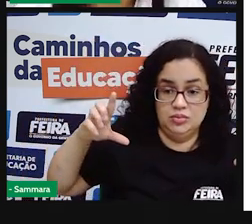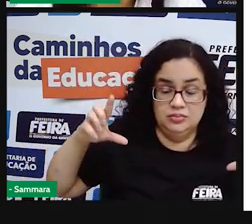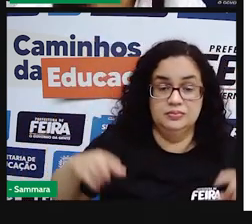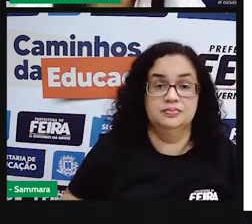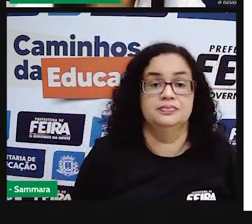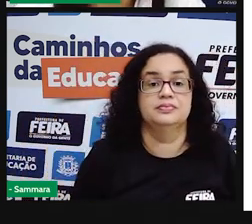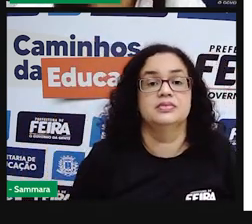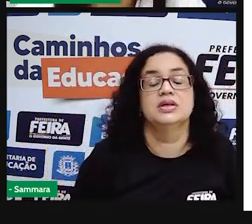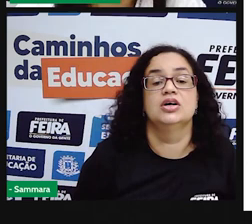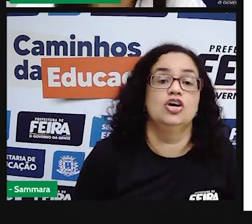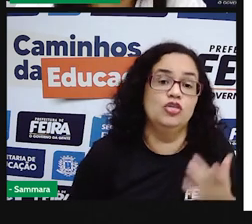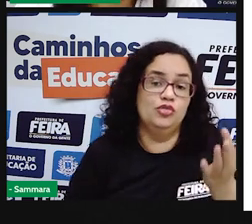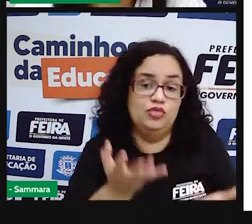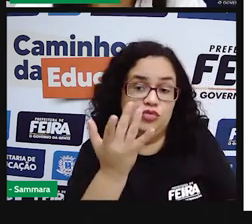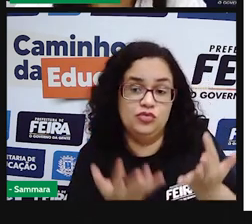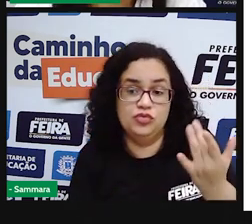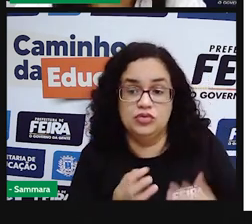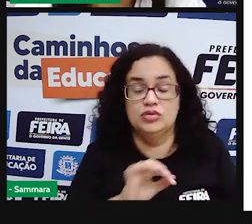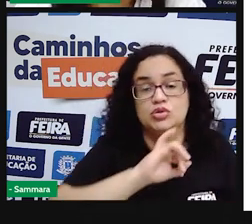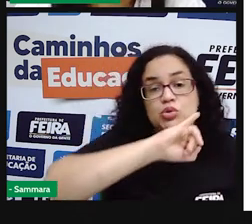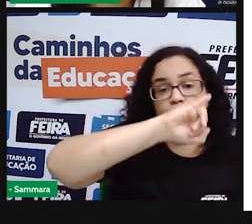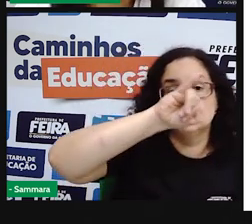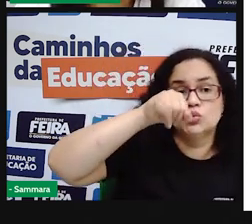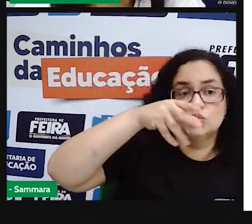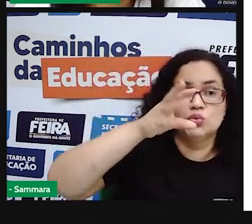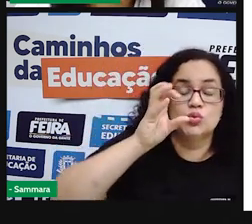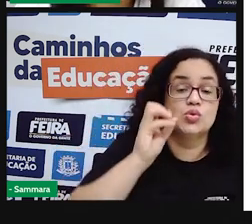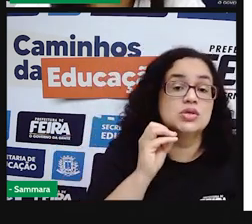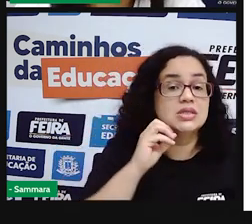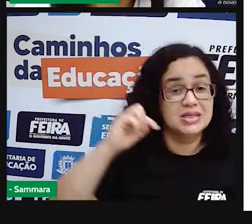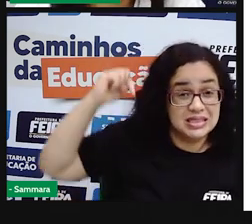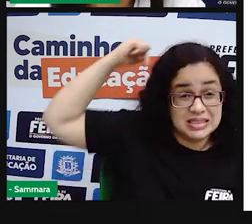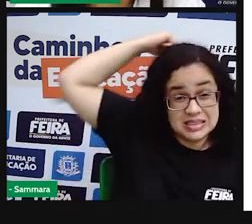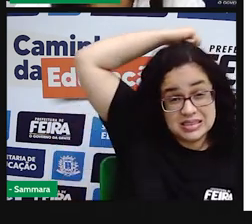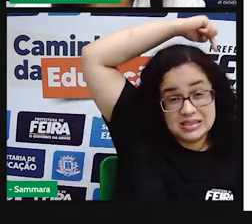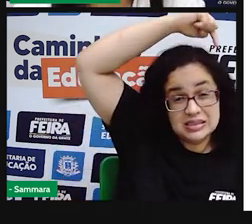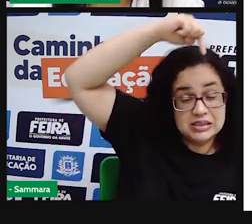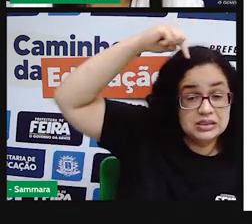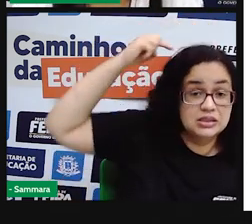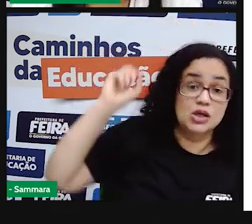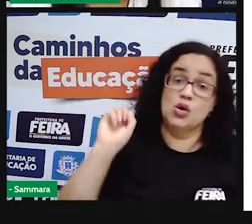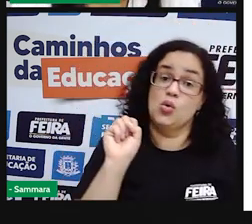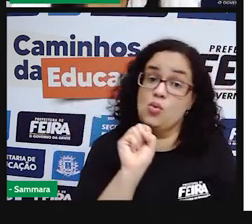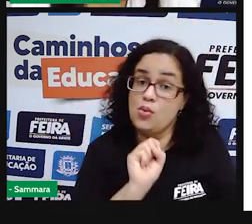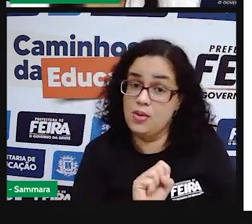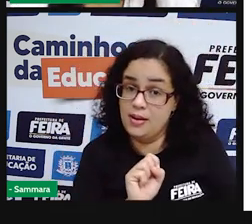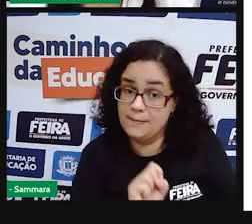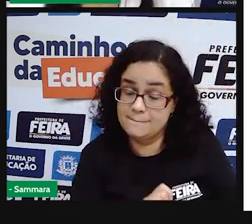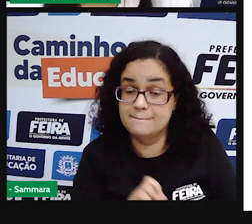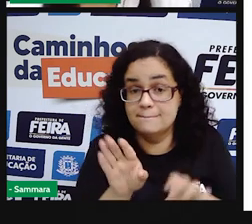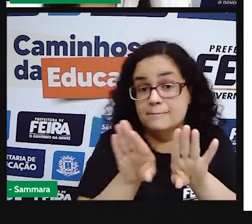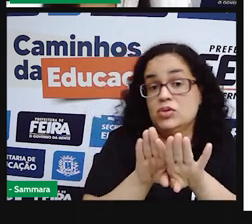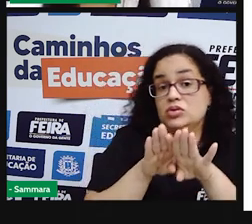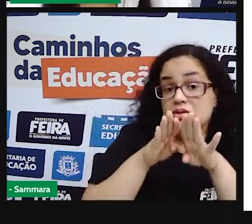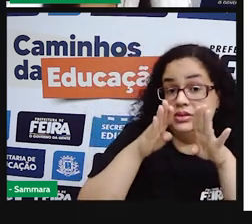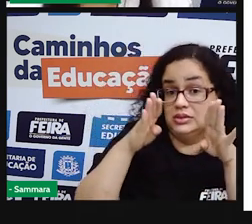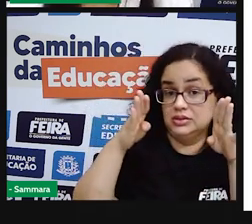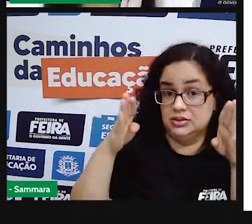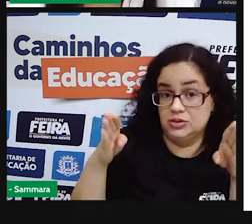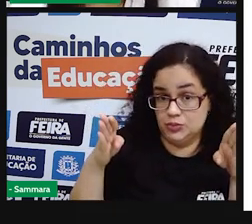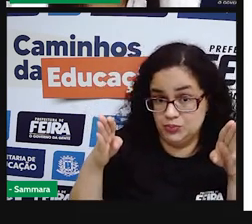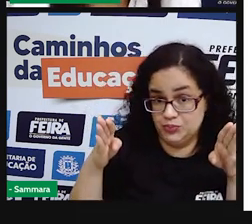a fogueira do São João. Eu sou o santo guardião das portas do céu. Isso é São Pedro